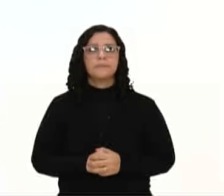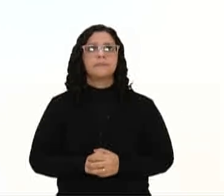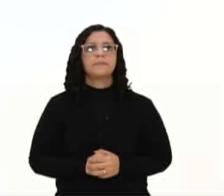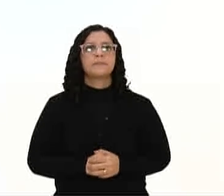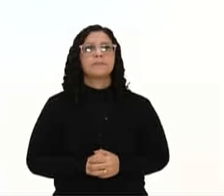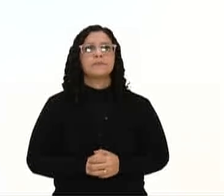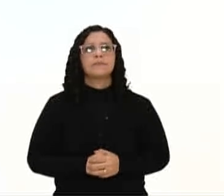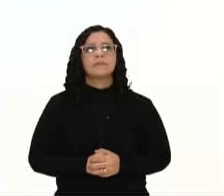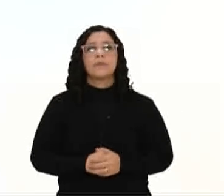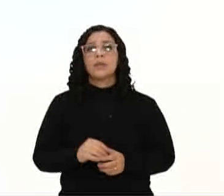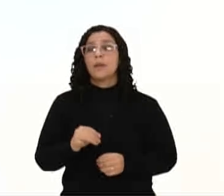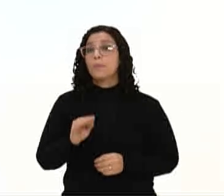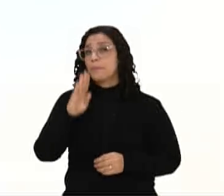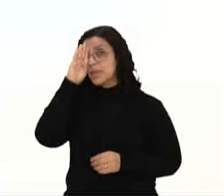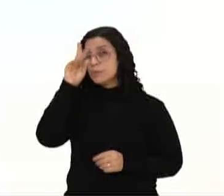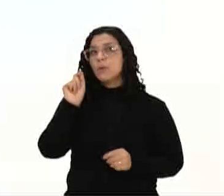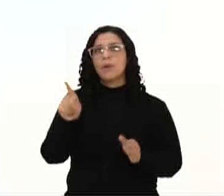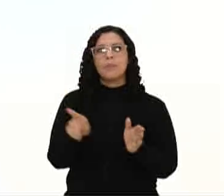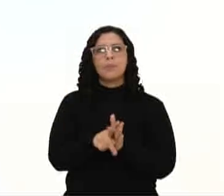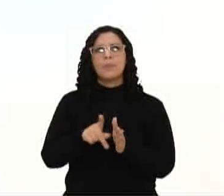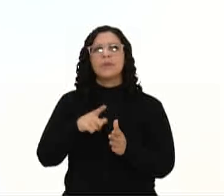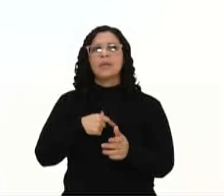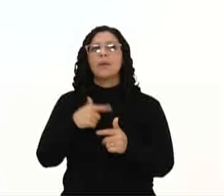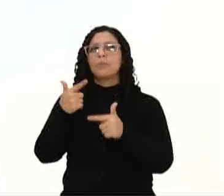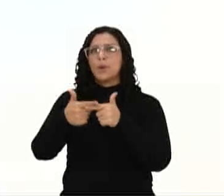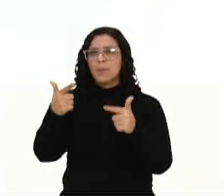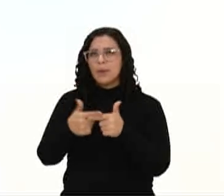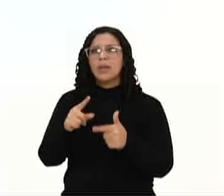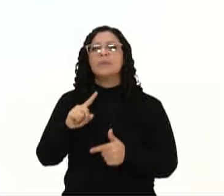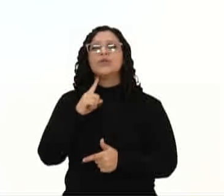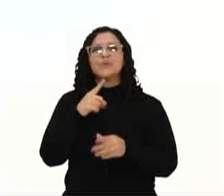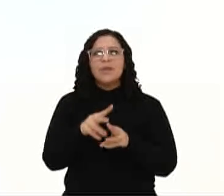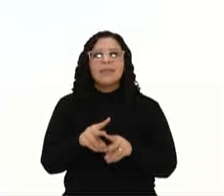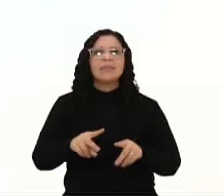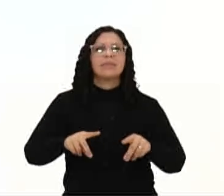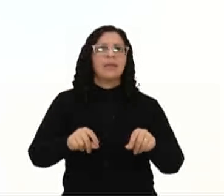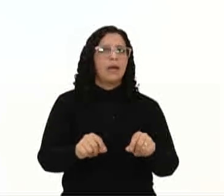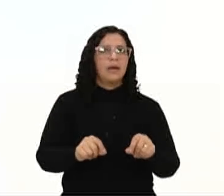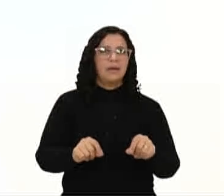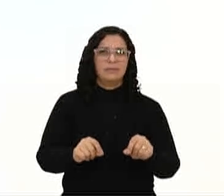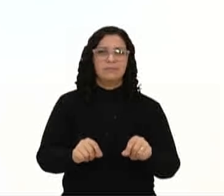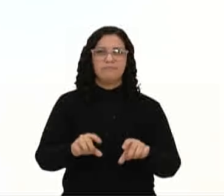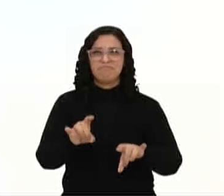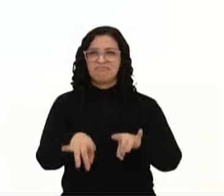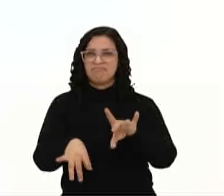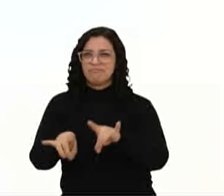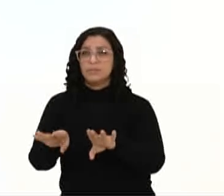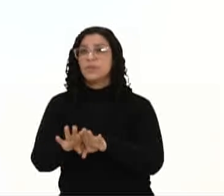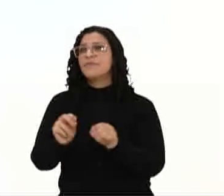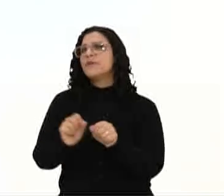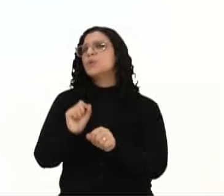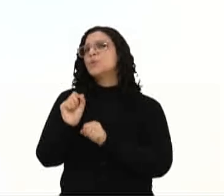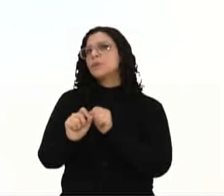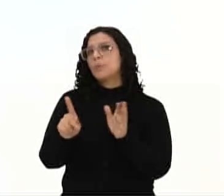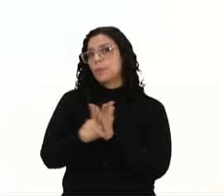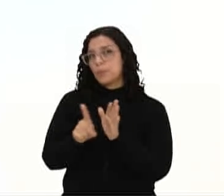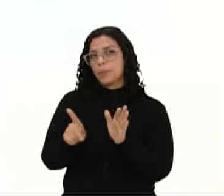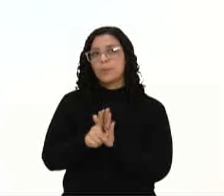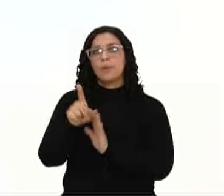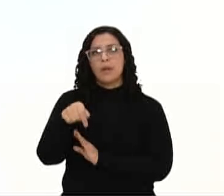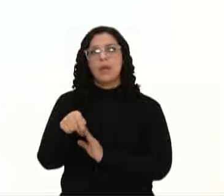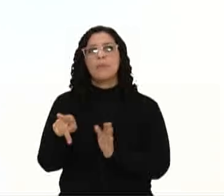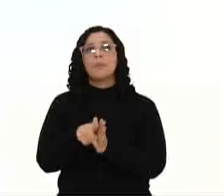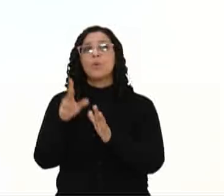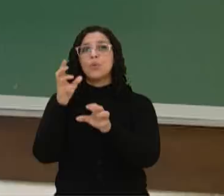né? Principalmente o que vai causar? A poluição desses solos, né? E o que causa a poluição dos solos? É